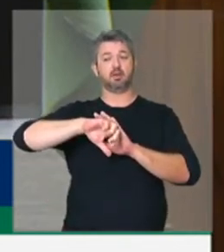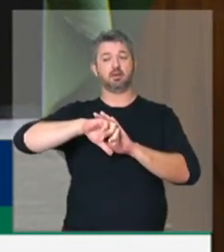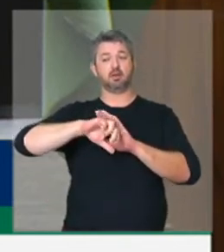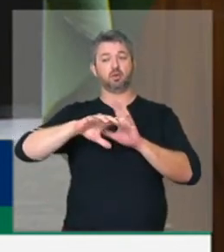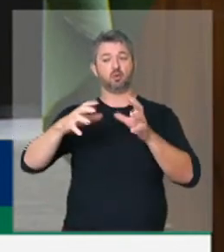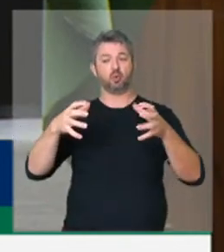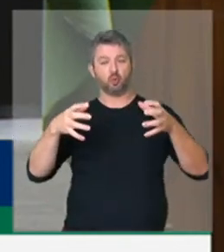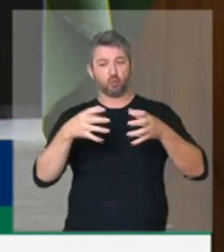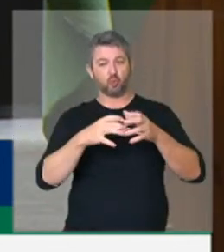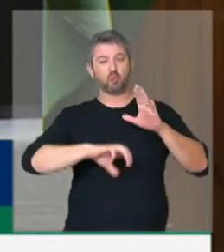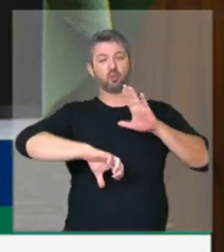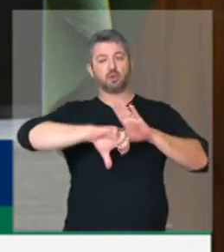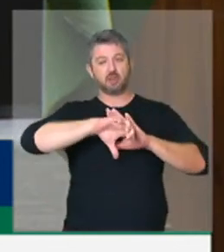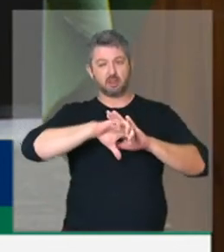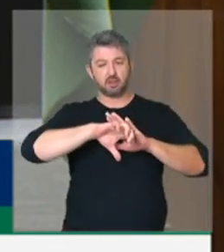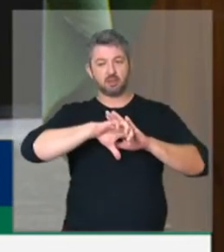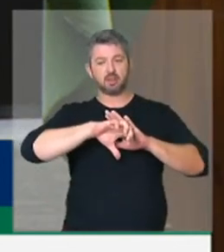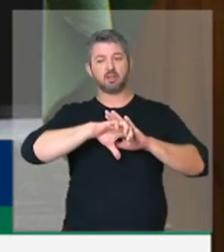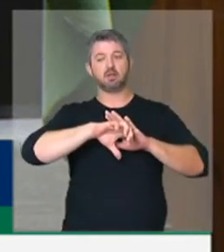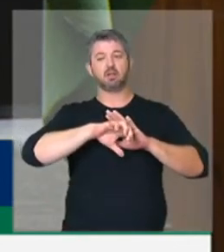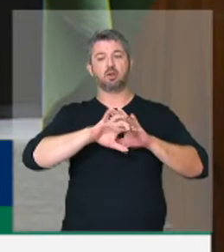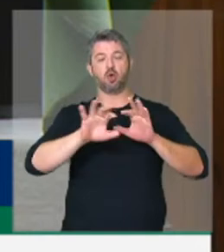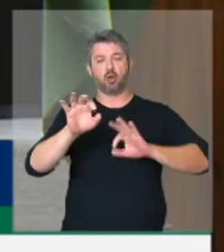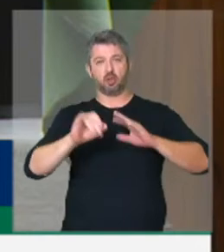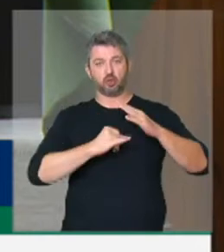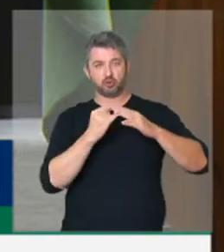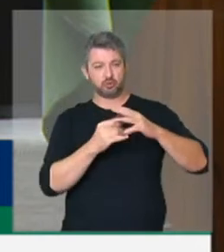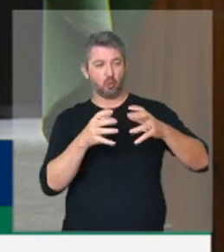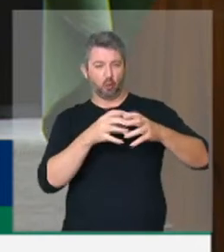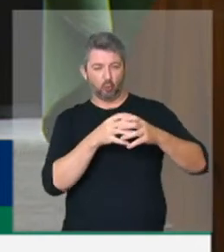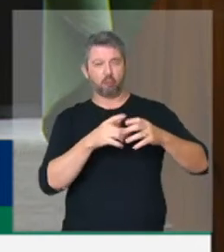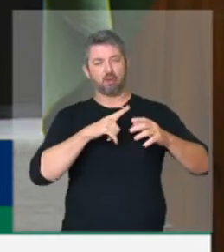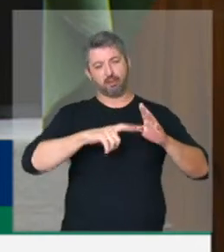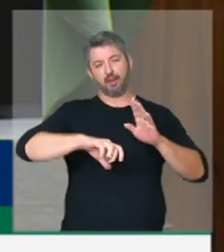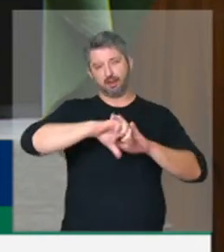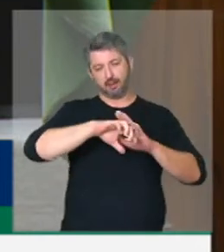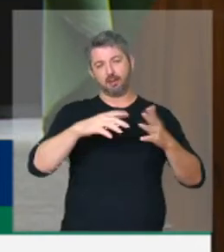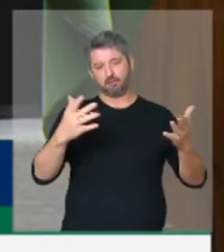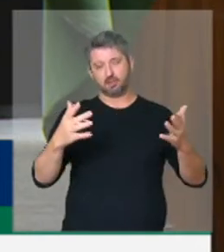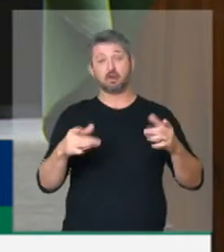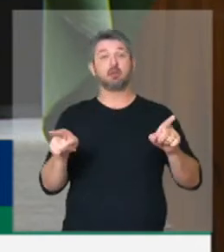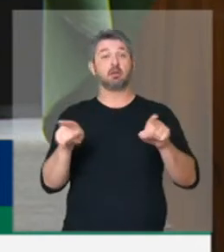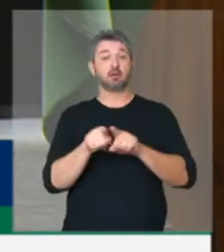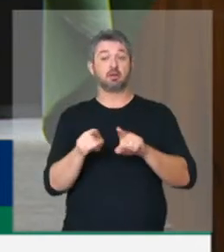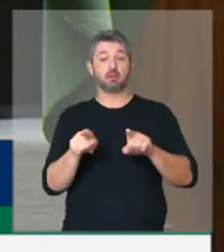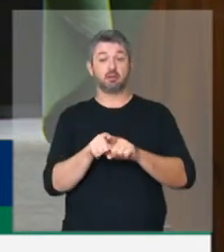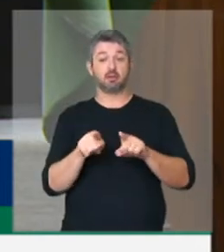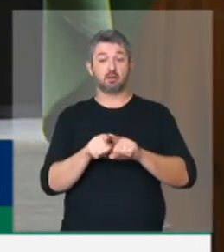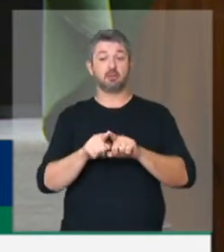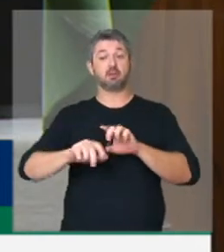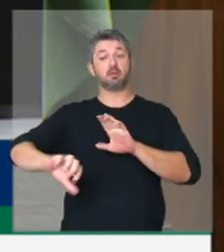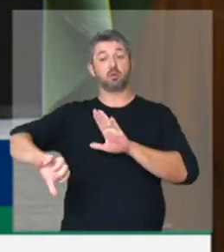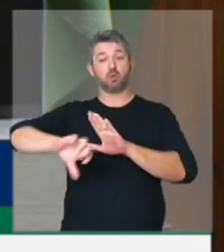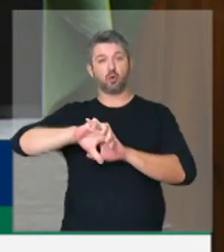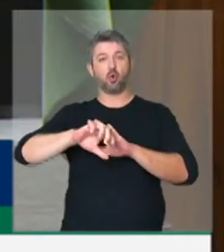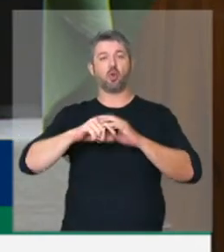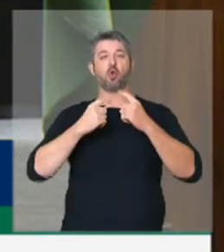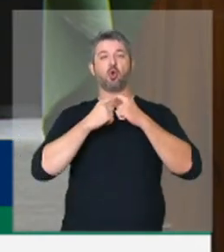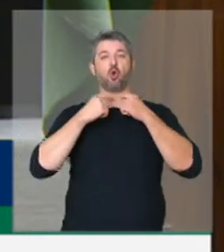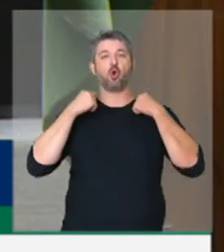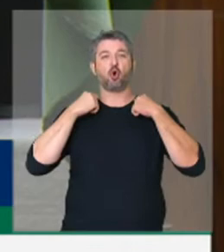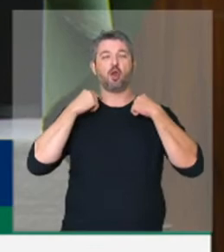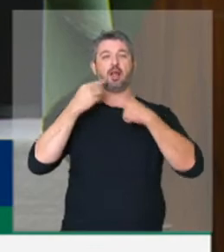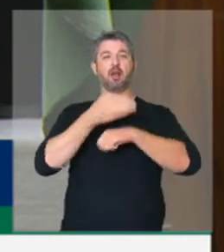organizado, das organizações criminosas e também do crime do colarinho